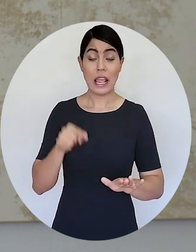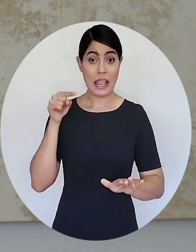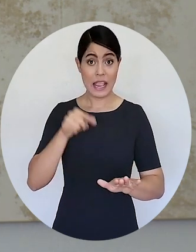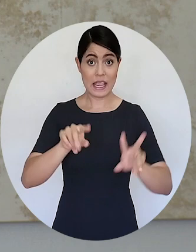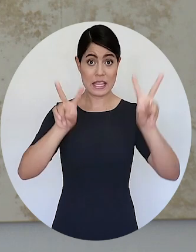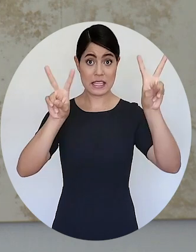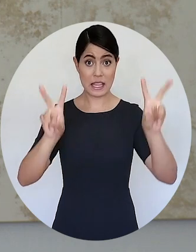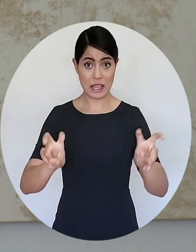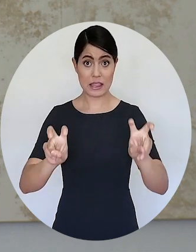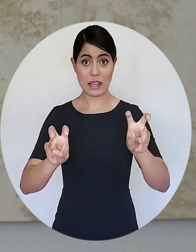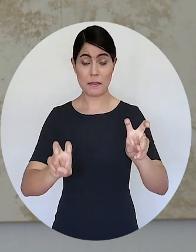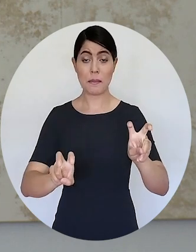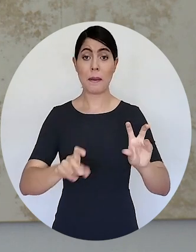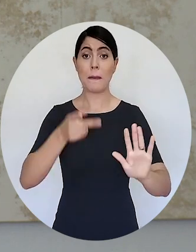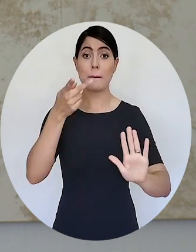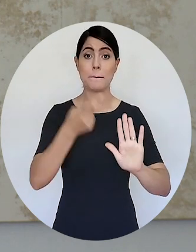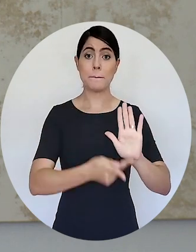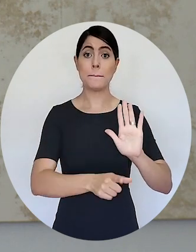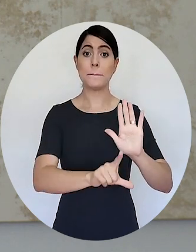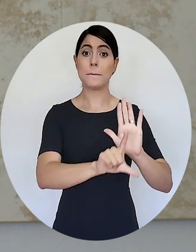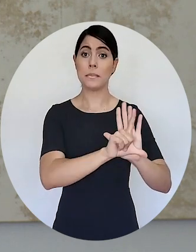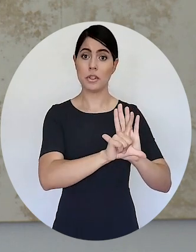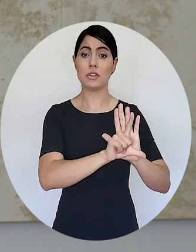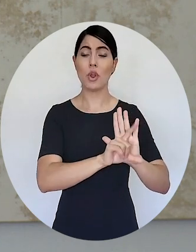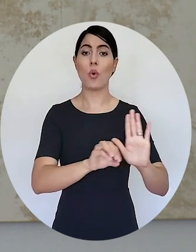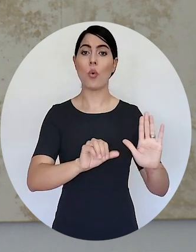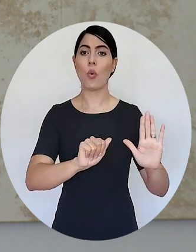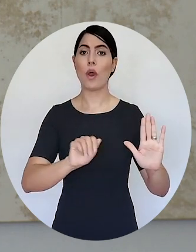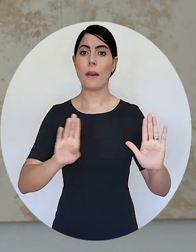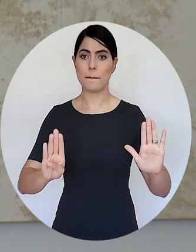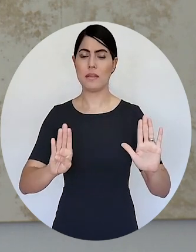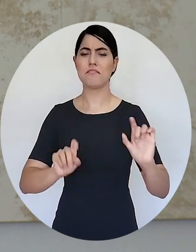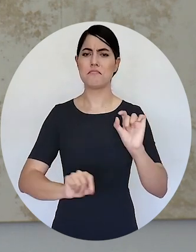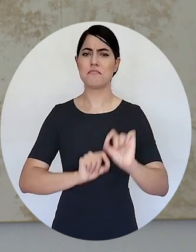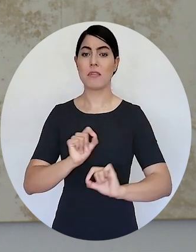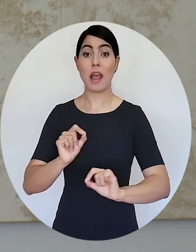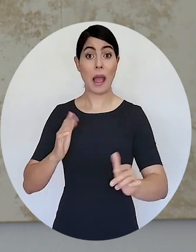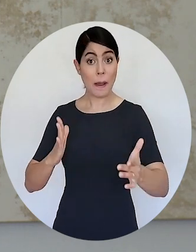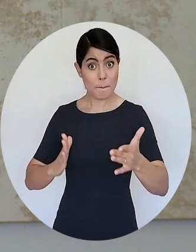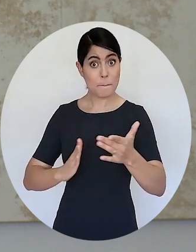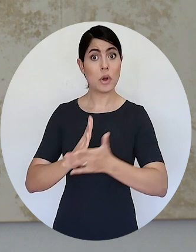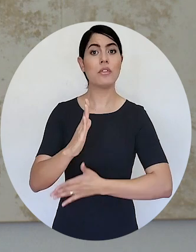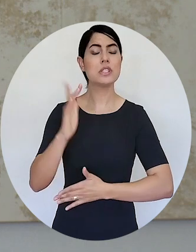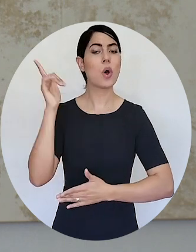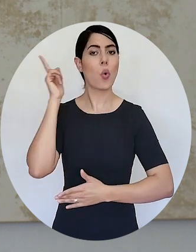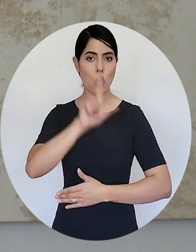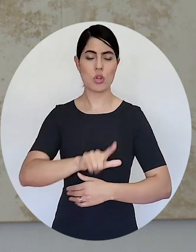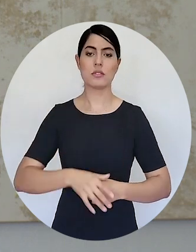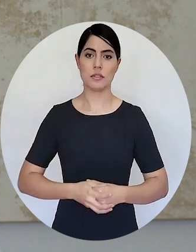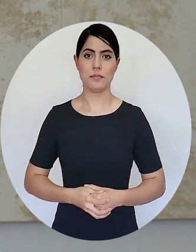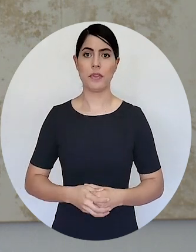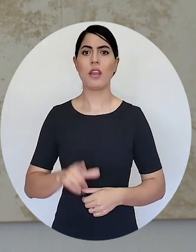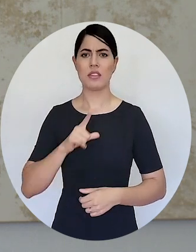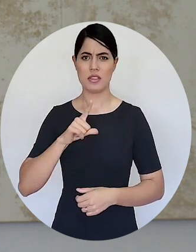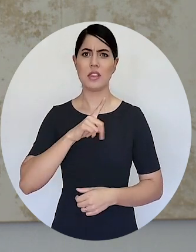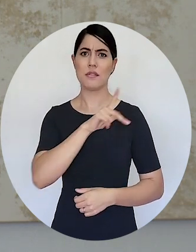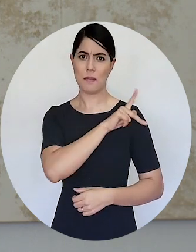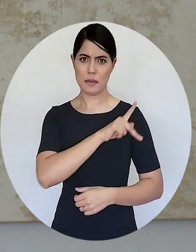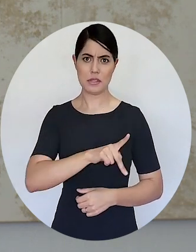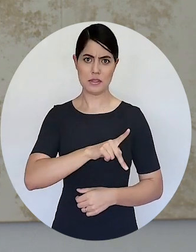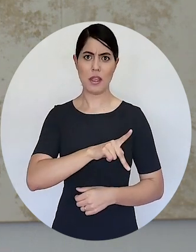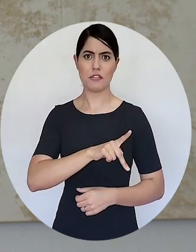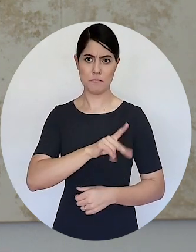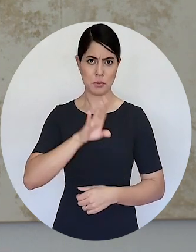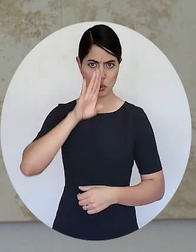a aprovação do chamado PL da OAB. A aprovação que foi realizada após o veto do